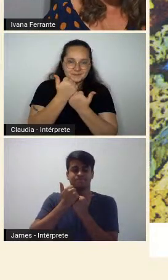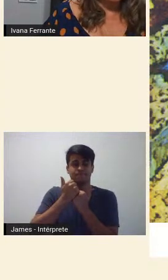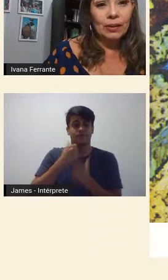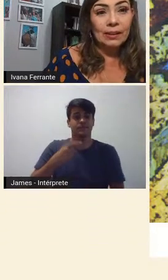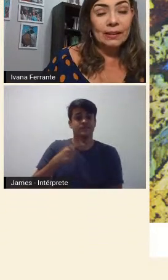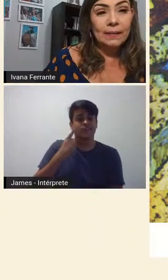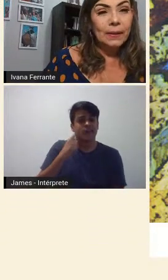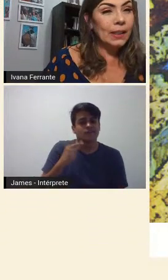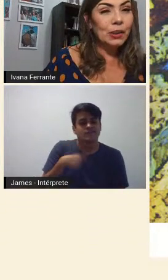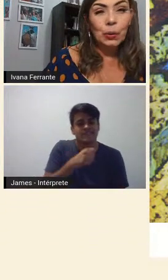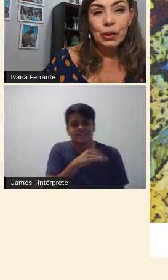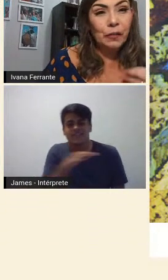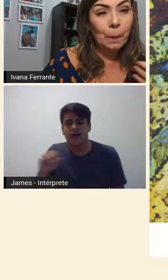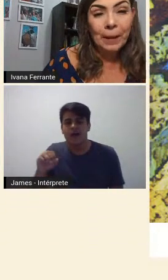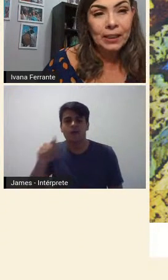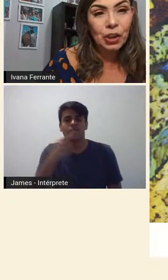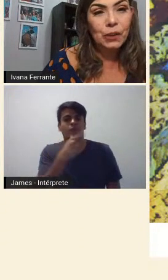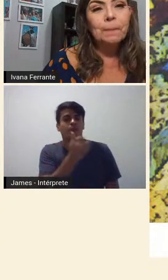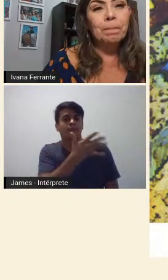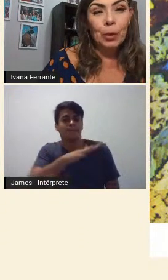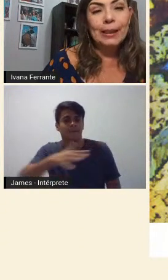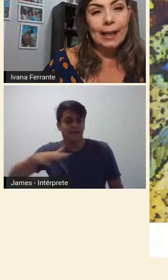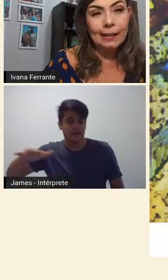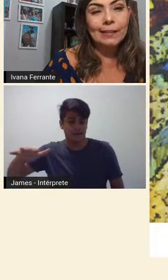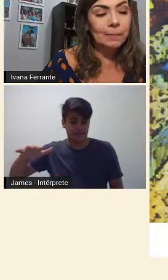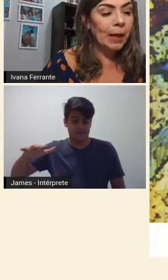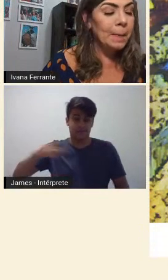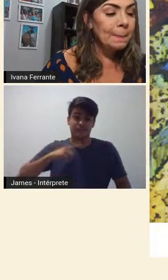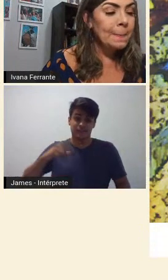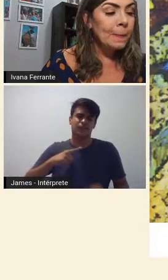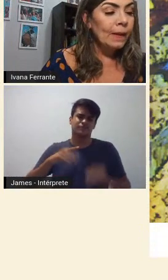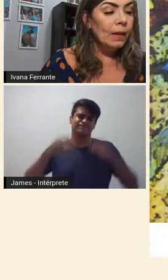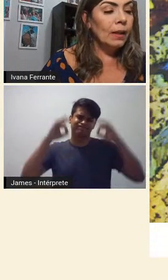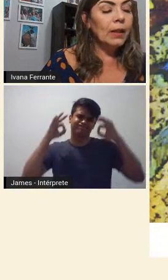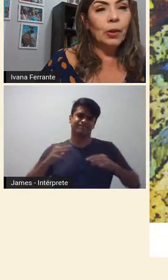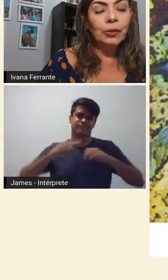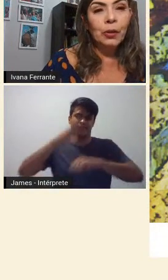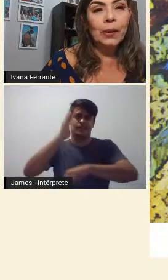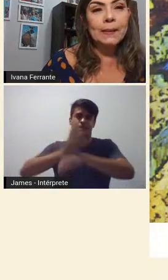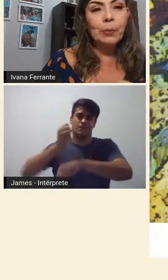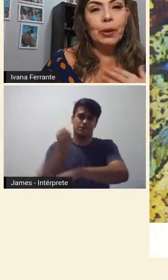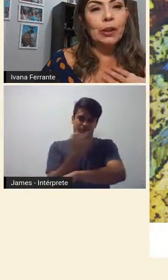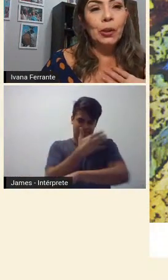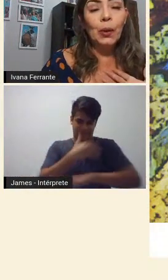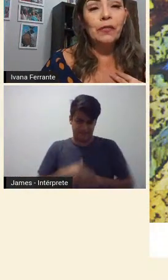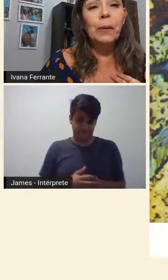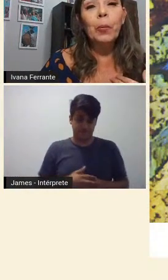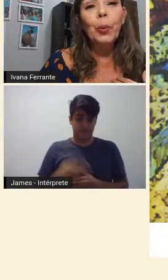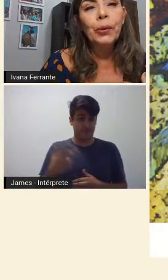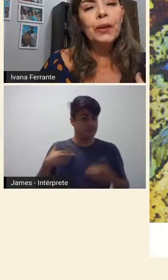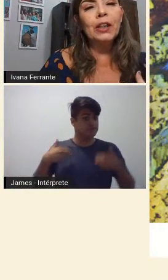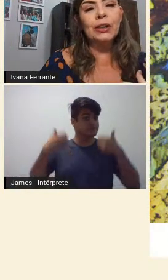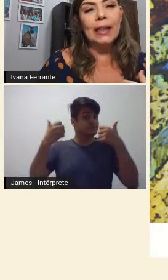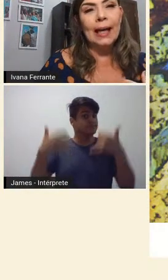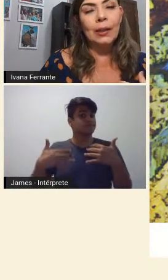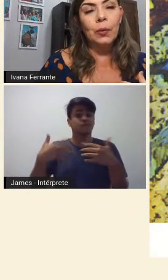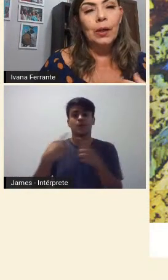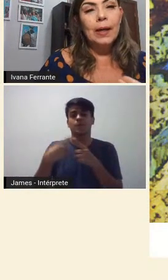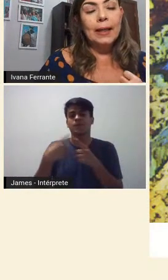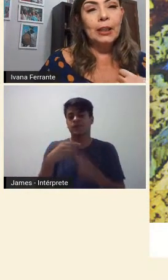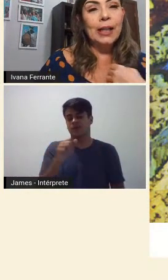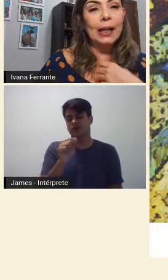bem simbolista, indiscutivelmente moderna também. E eu digo isso porque o Agenor foi muito